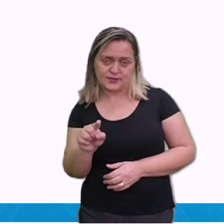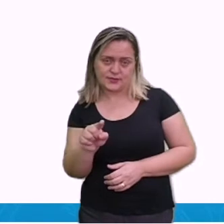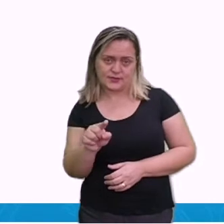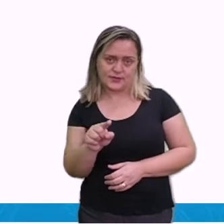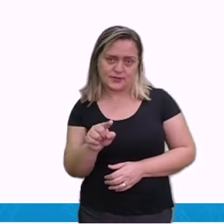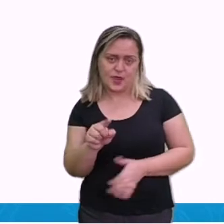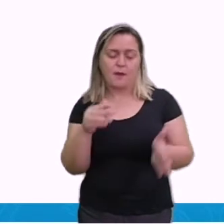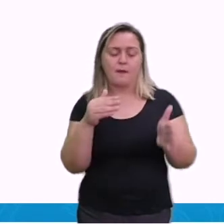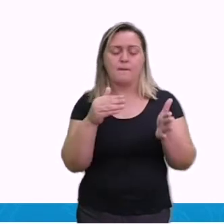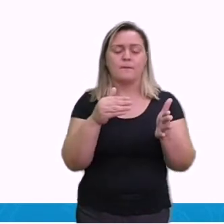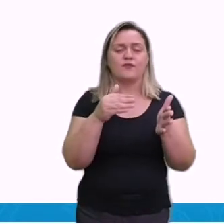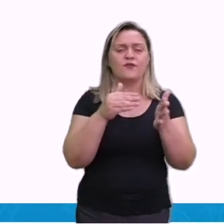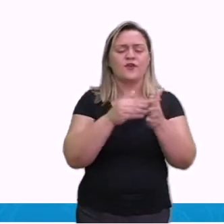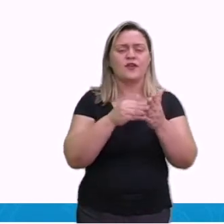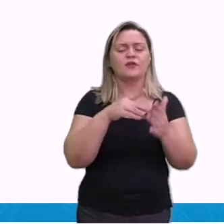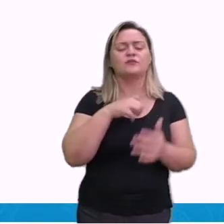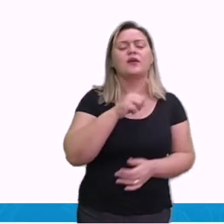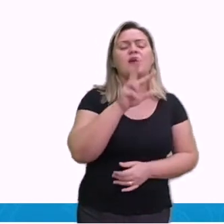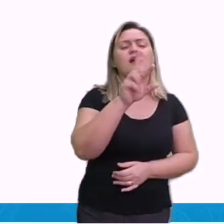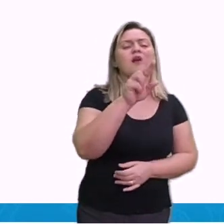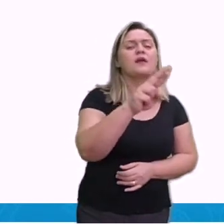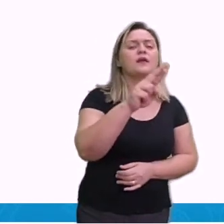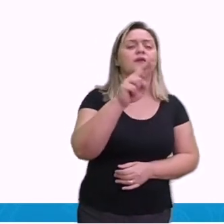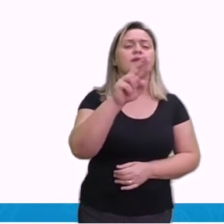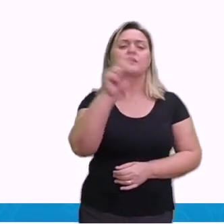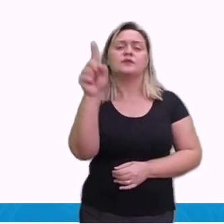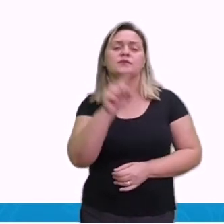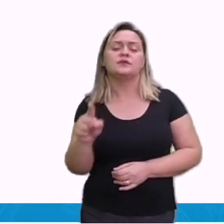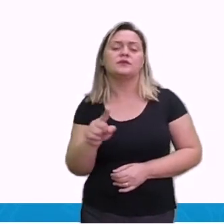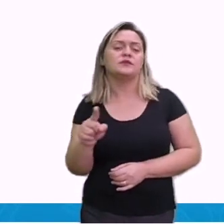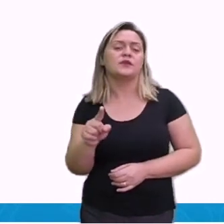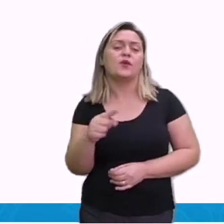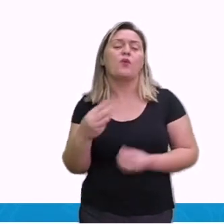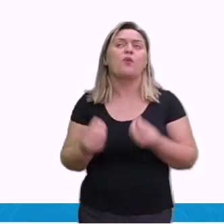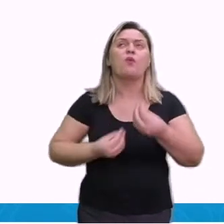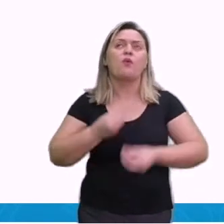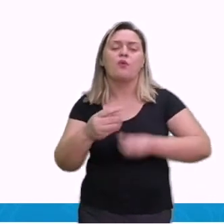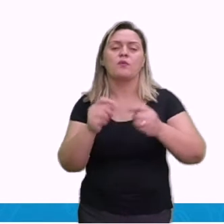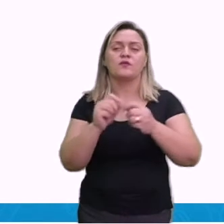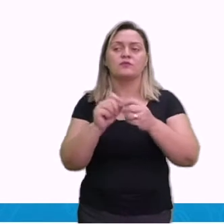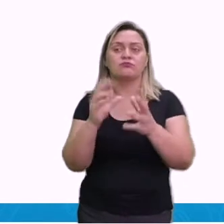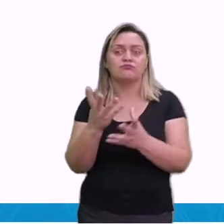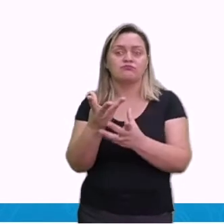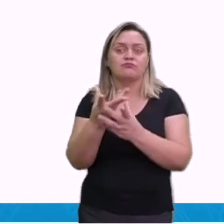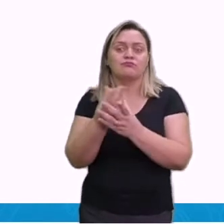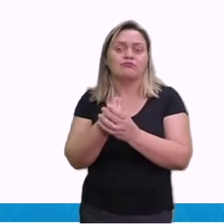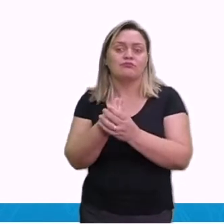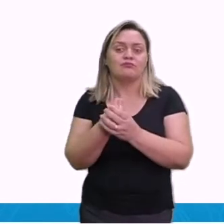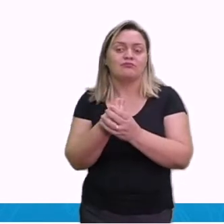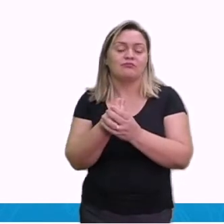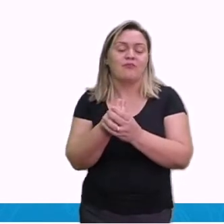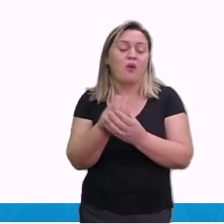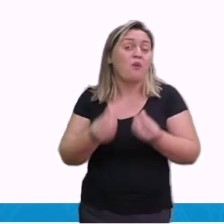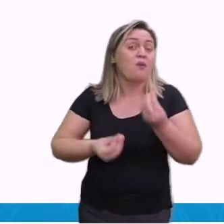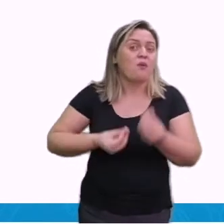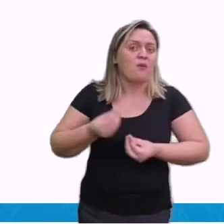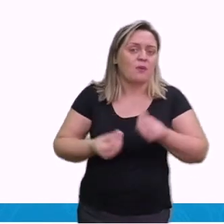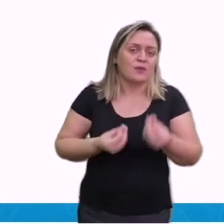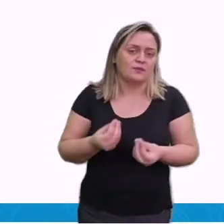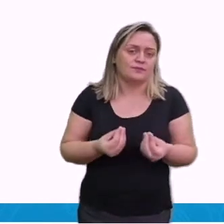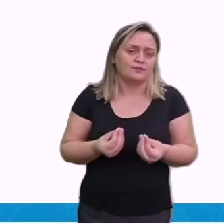palavras que terminam com as consoantes R e Z devem ser acrescidas de ES